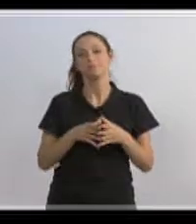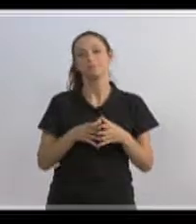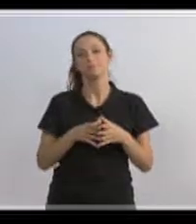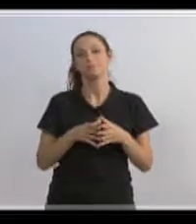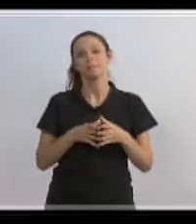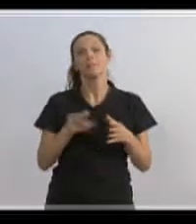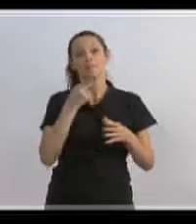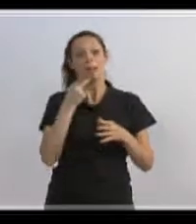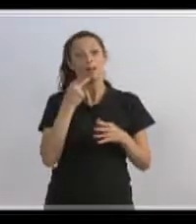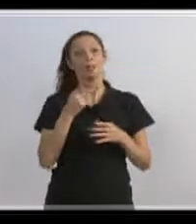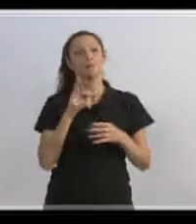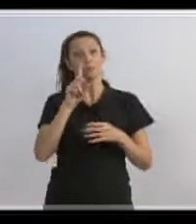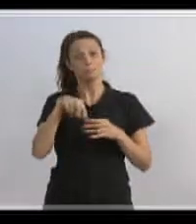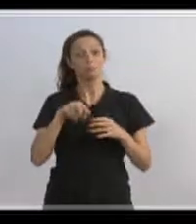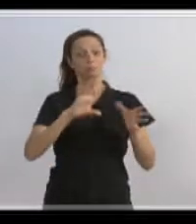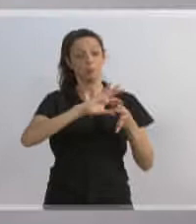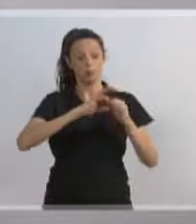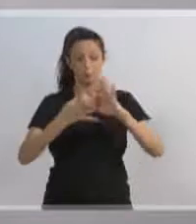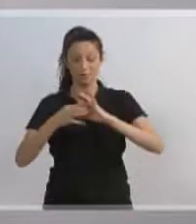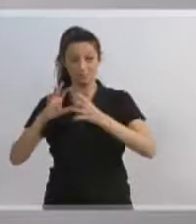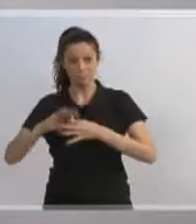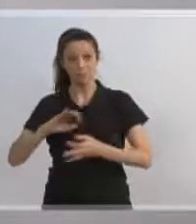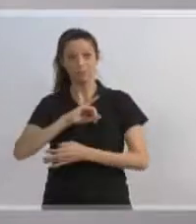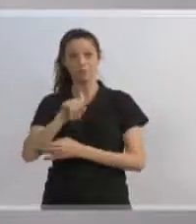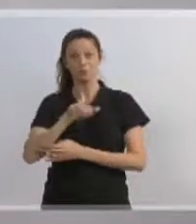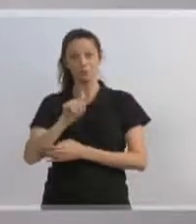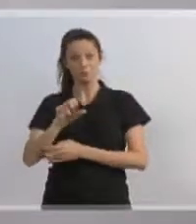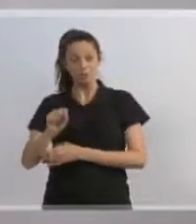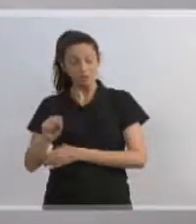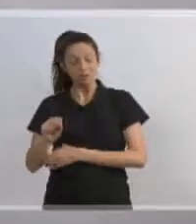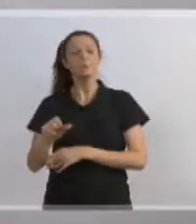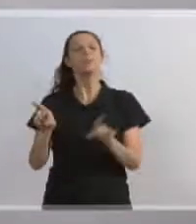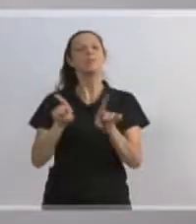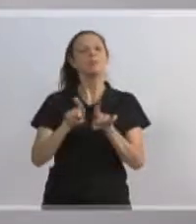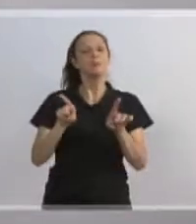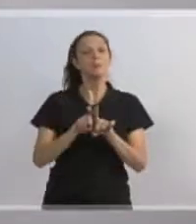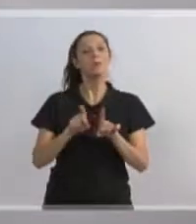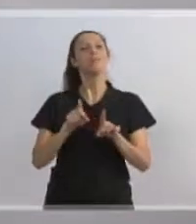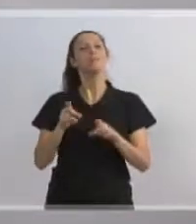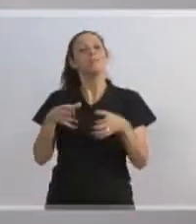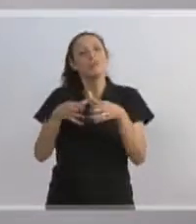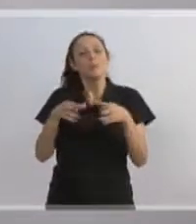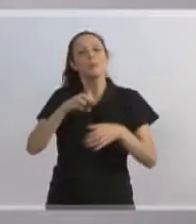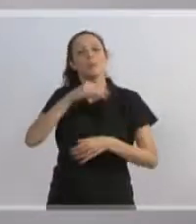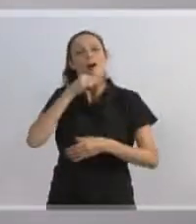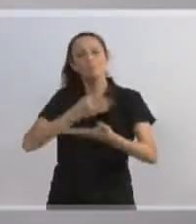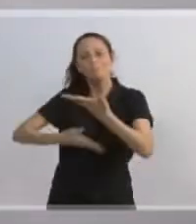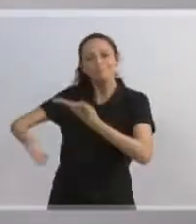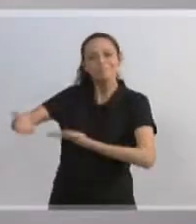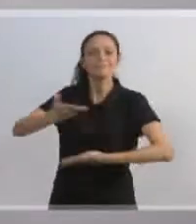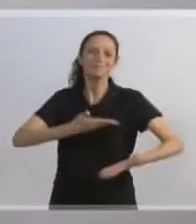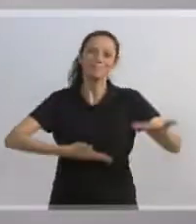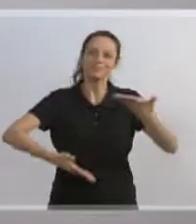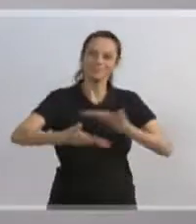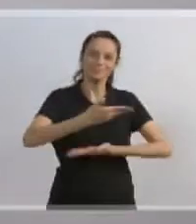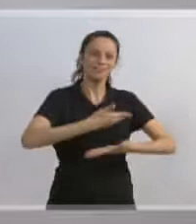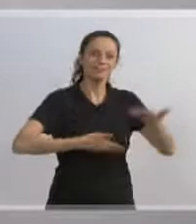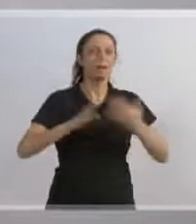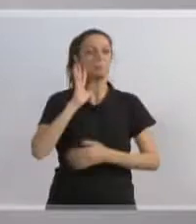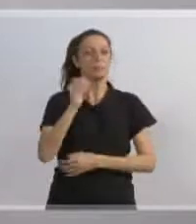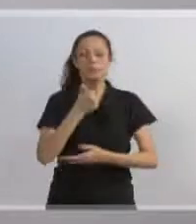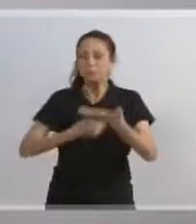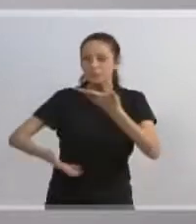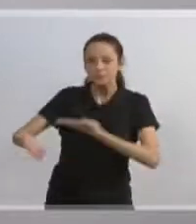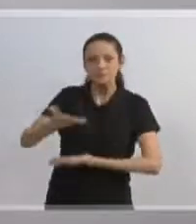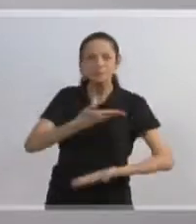da Olimpíada em si, certo, do JASTE, enfim, mas falar também da integração que esse pessoal da terceira idade deve fazer